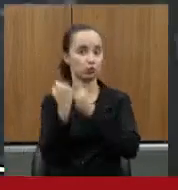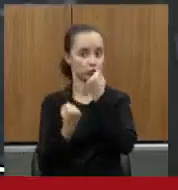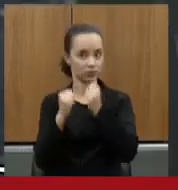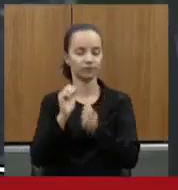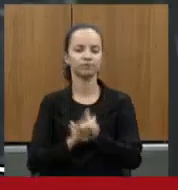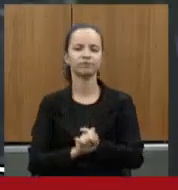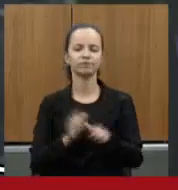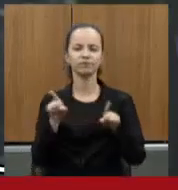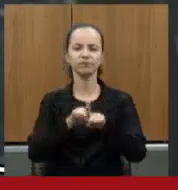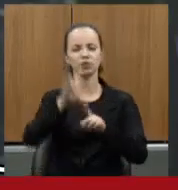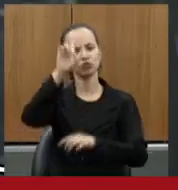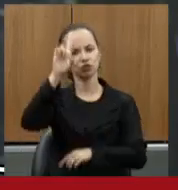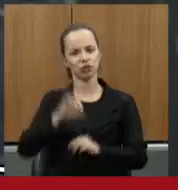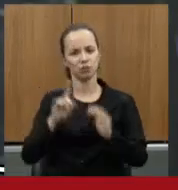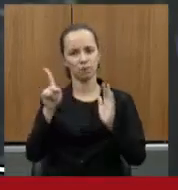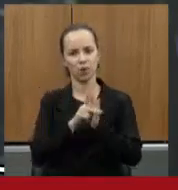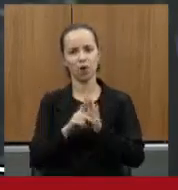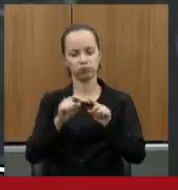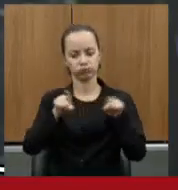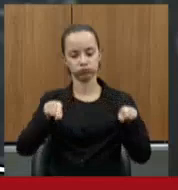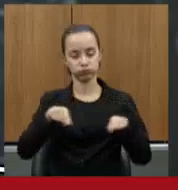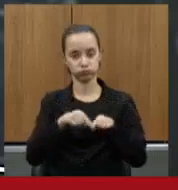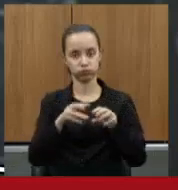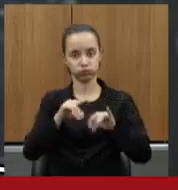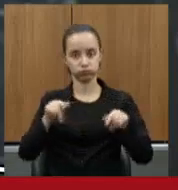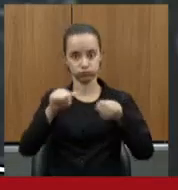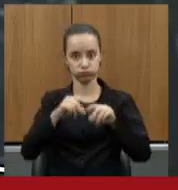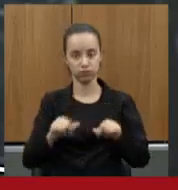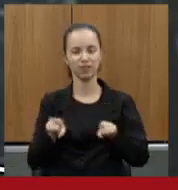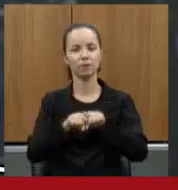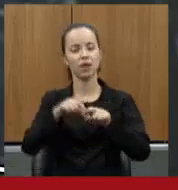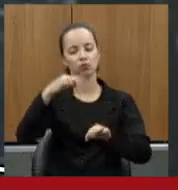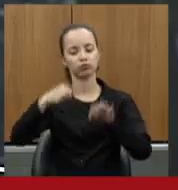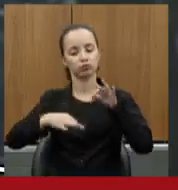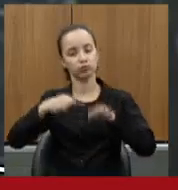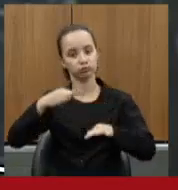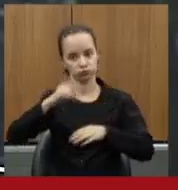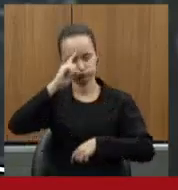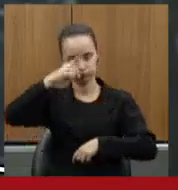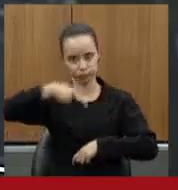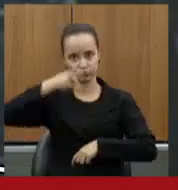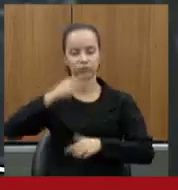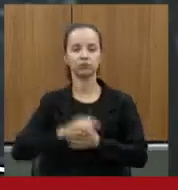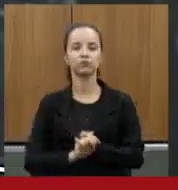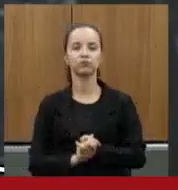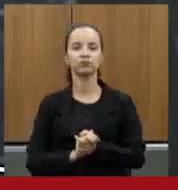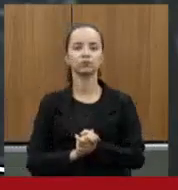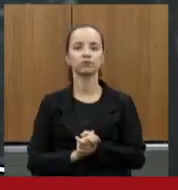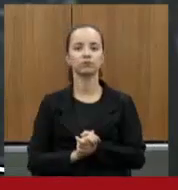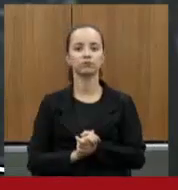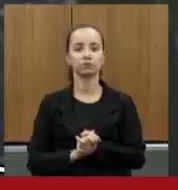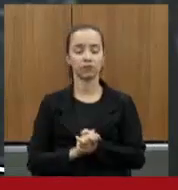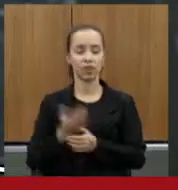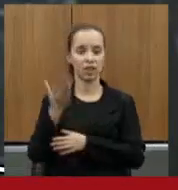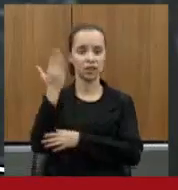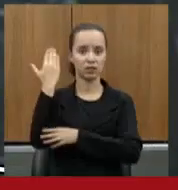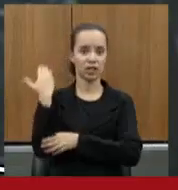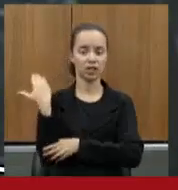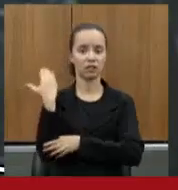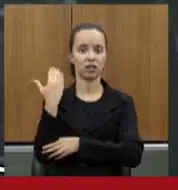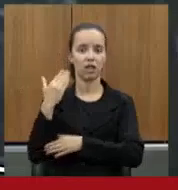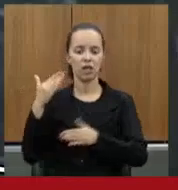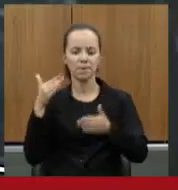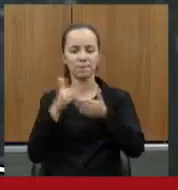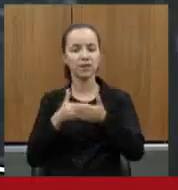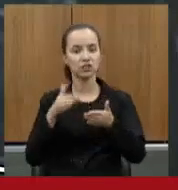direito de propriedade, o julgamento pelo júri, e ainda impedia o imperador de acumular 2 reinos,